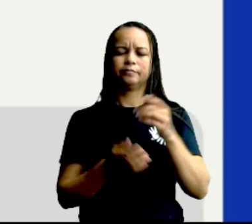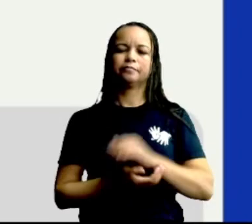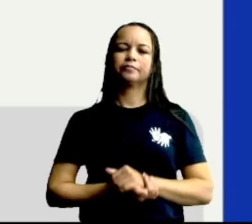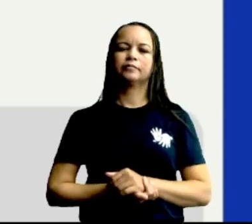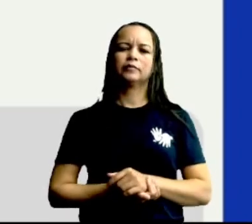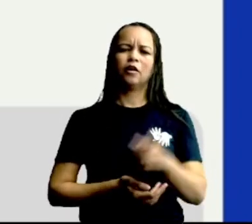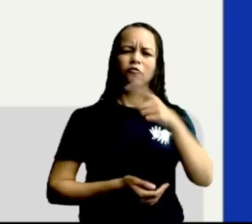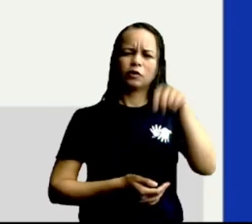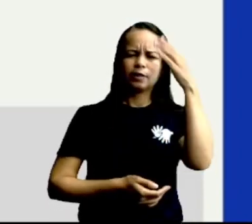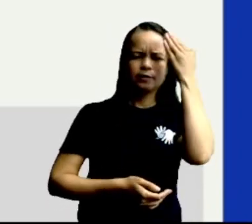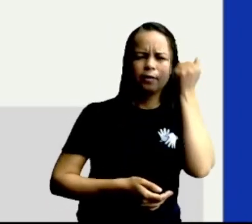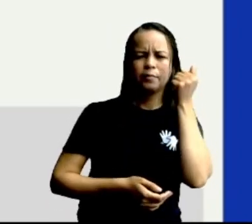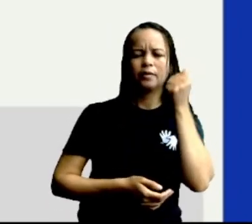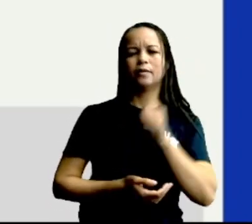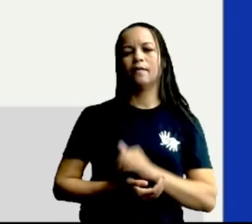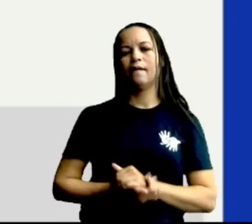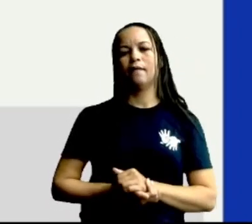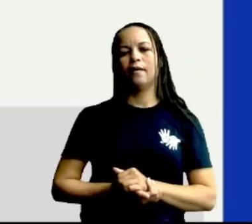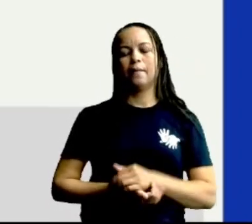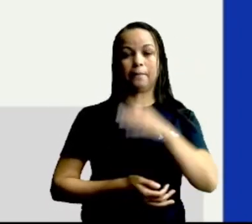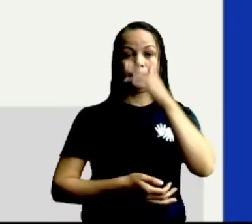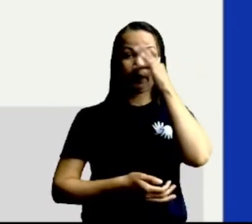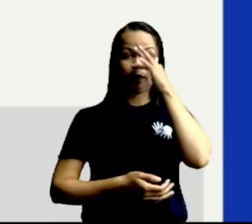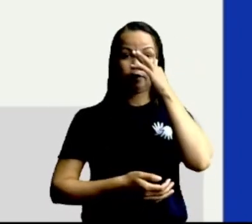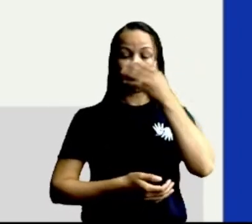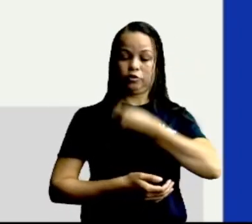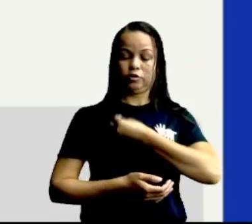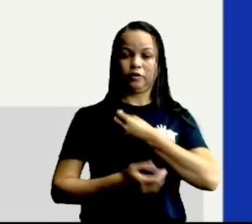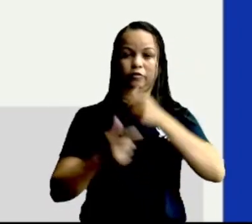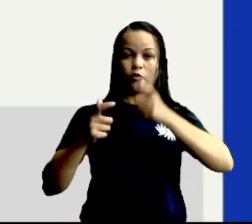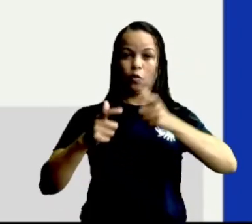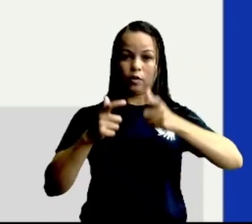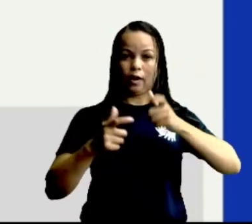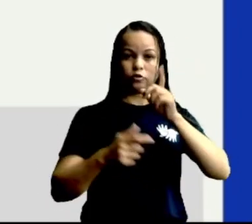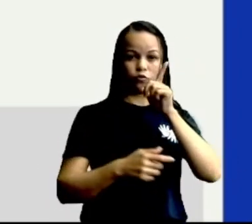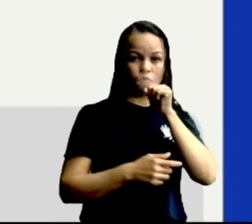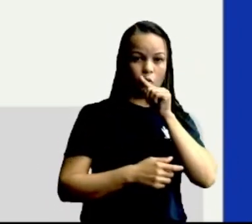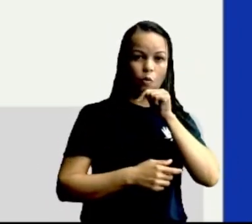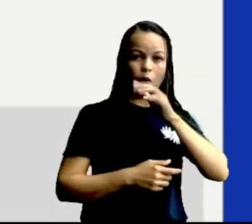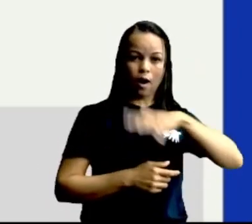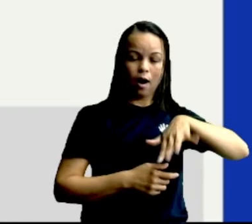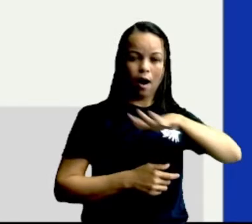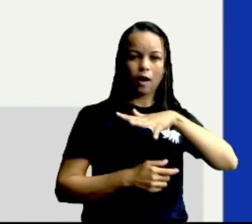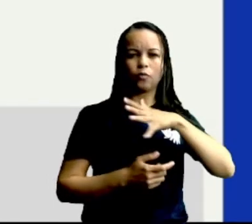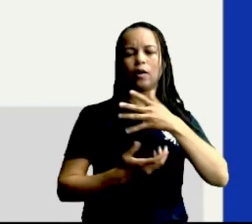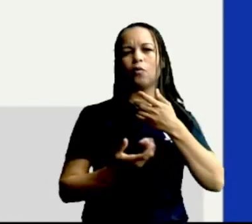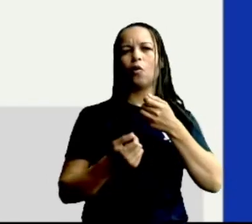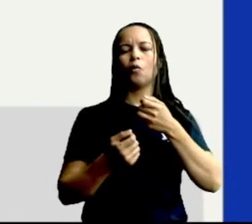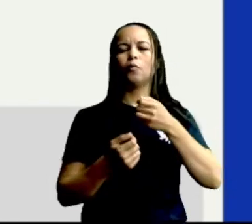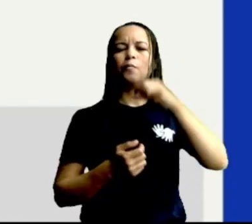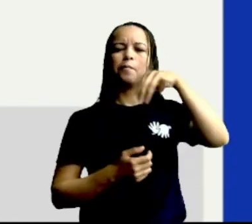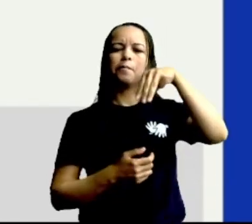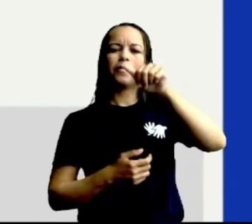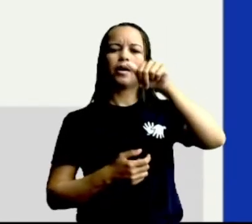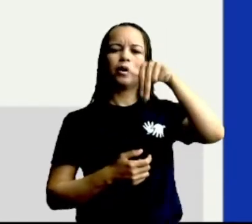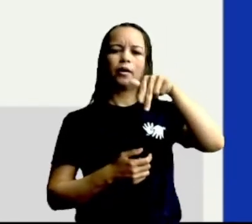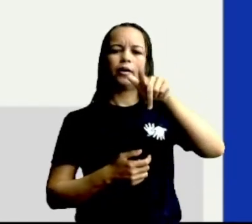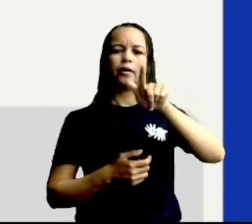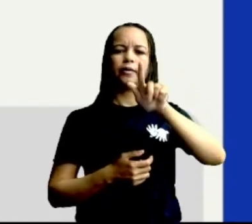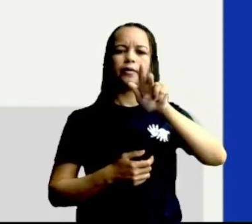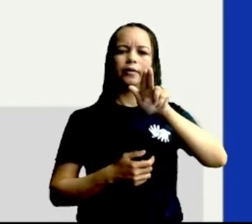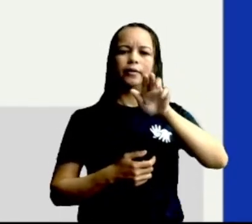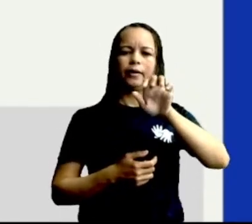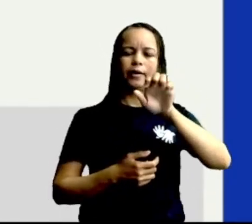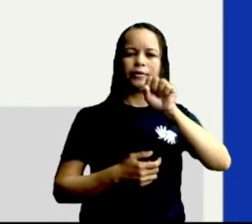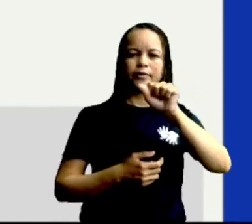sabia? Plantas que vivem em locais com água, como em manguezais, por exemplo, é muito comum aqui